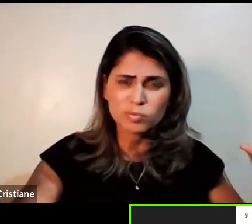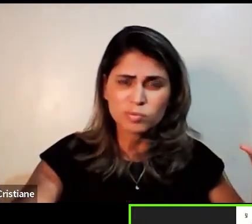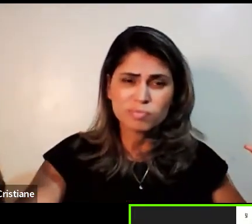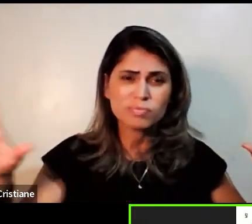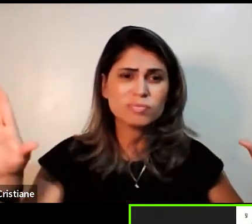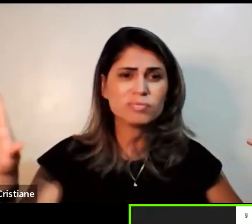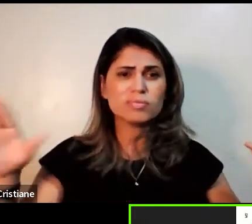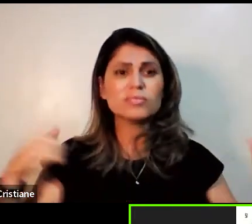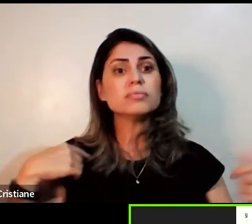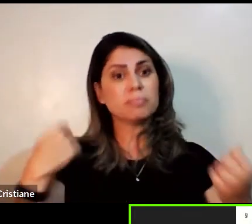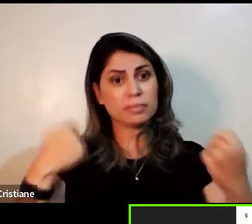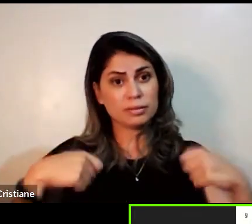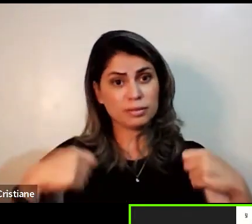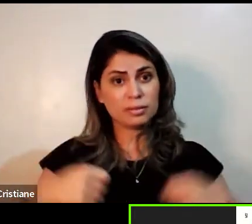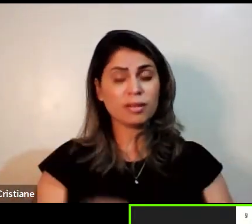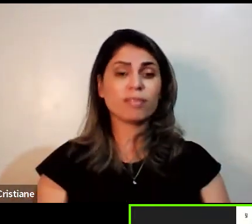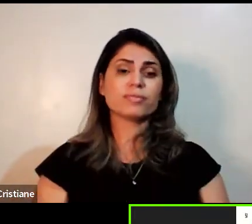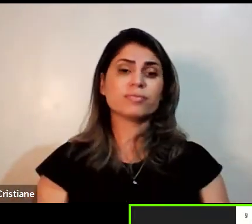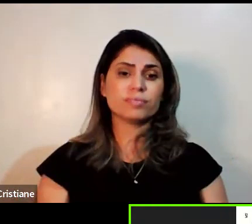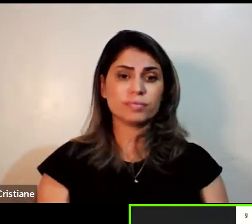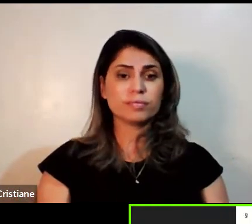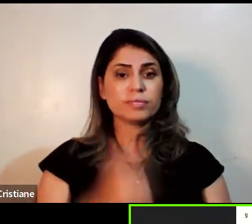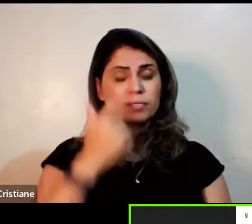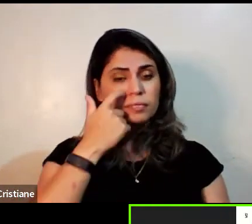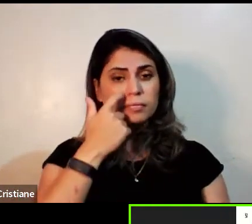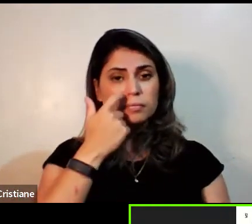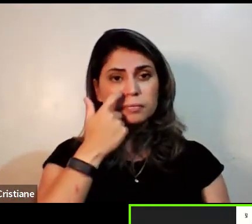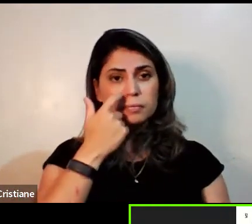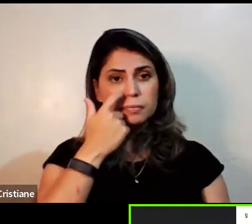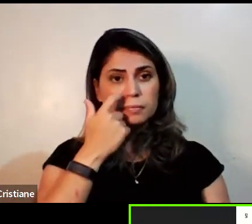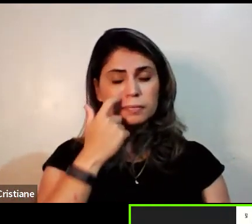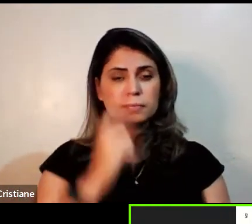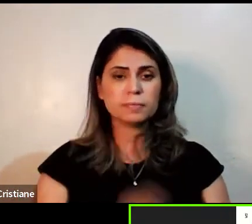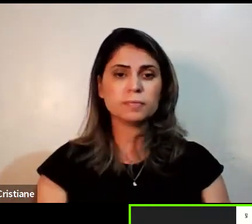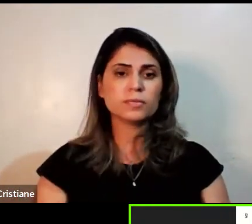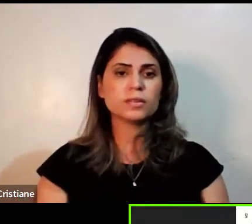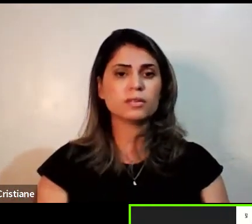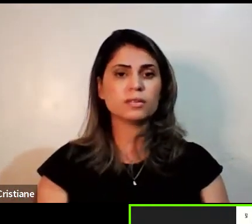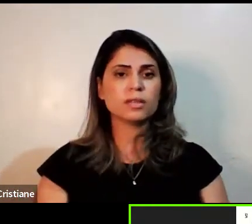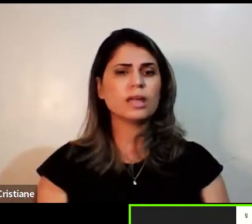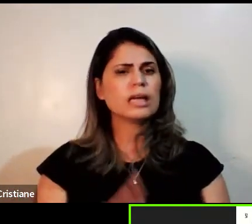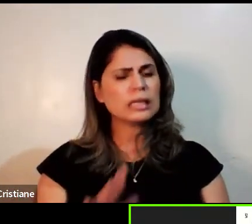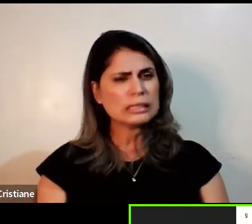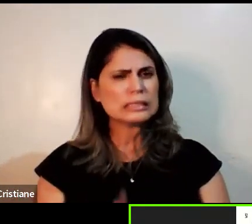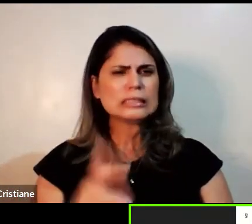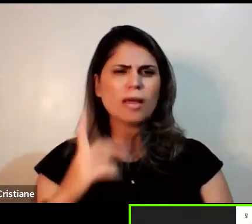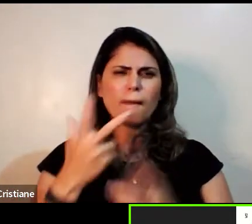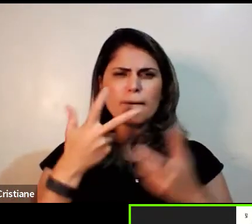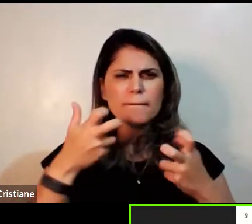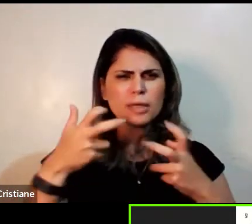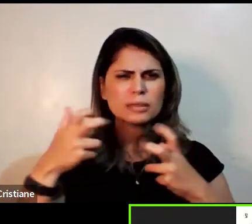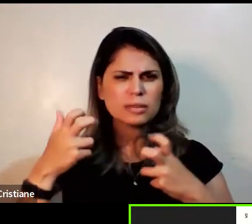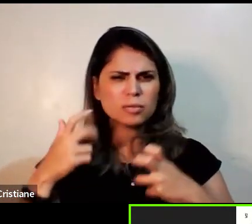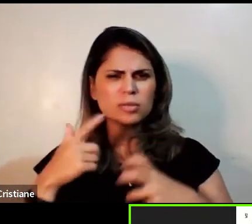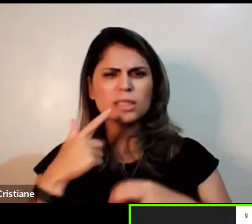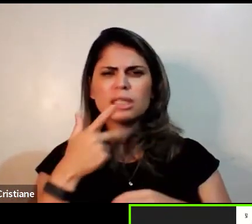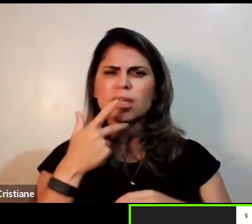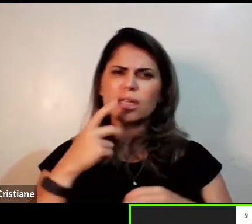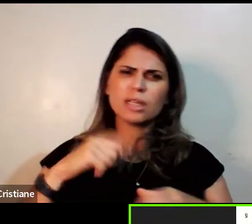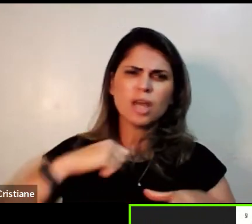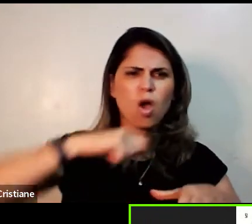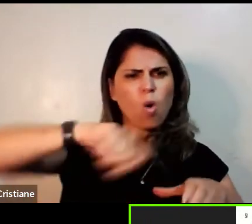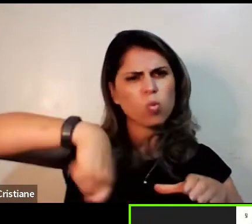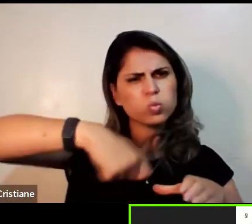E também algumas coisas assim fáceis do dia a dia foi se tornando cada vez mais difícil, como por exemplo